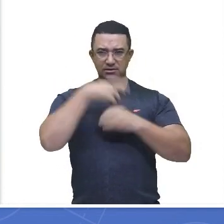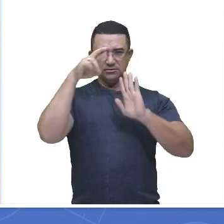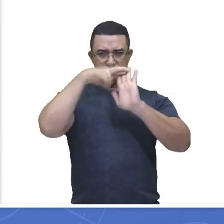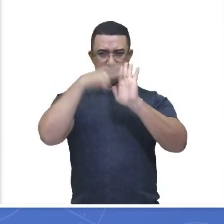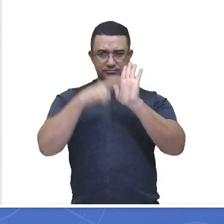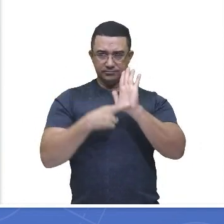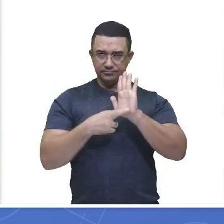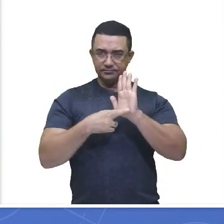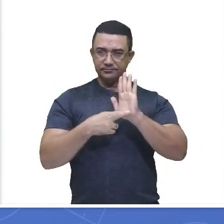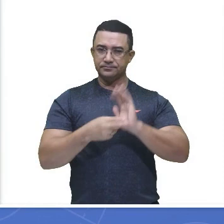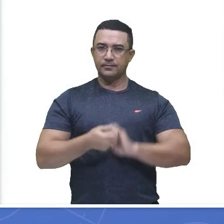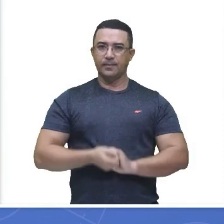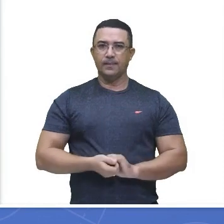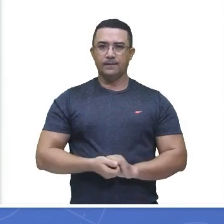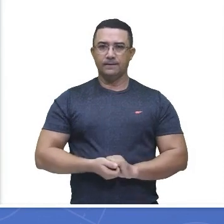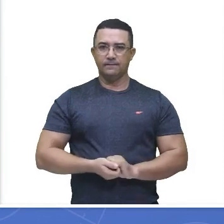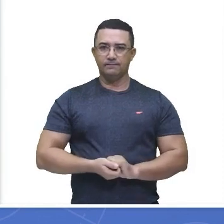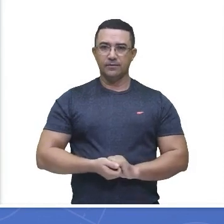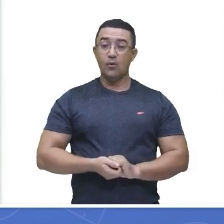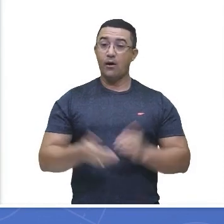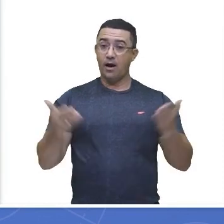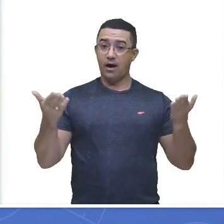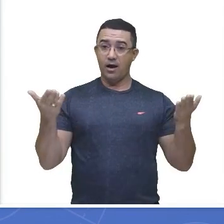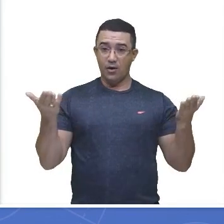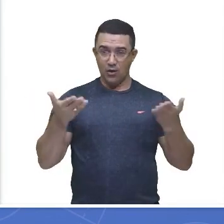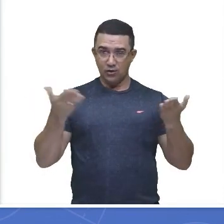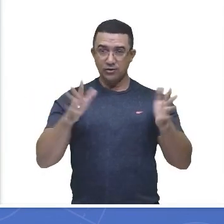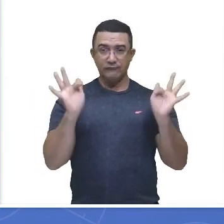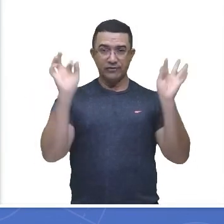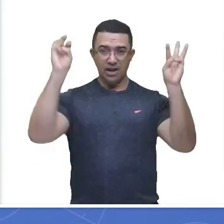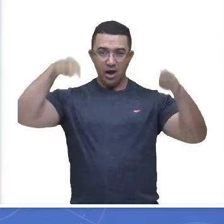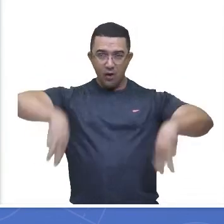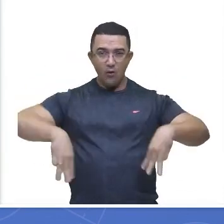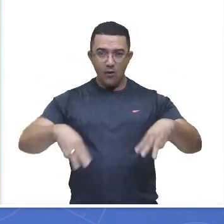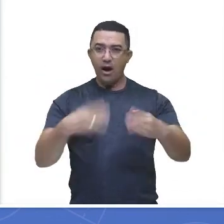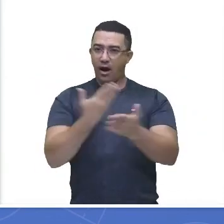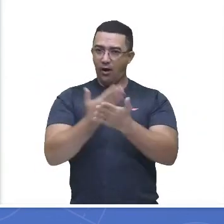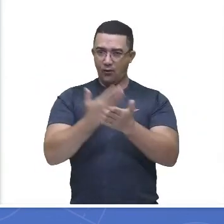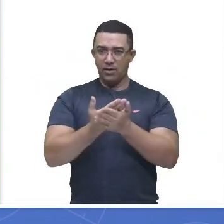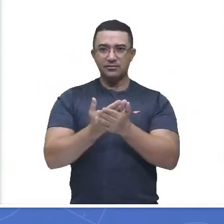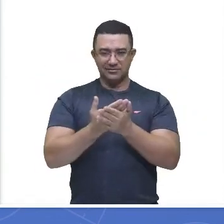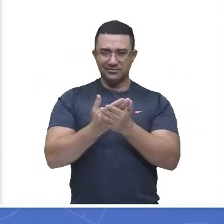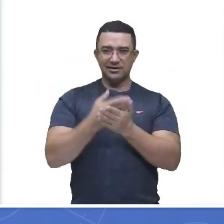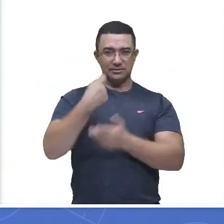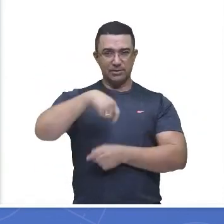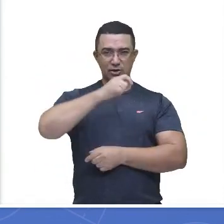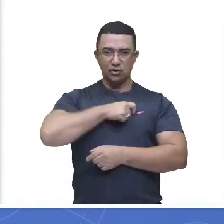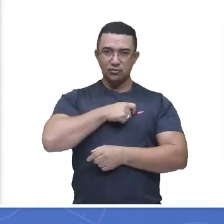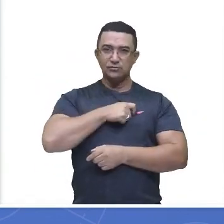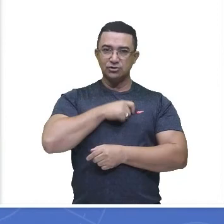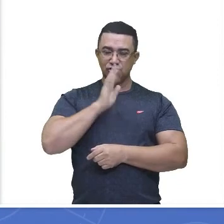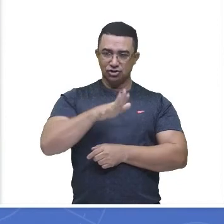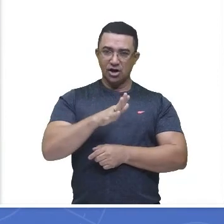Bem, aqui a gente finaliza a nossa aula de língua espanhola e já nos preparamos para